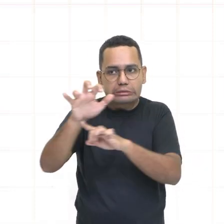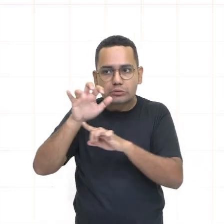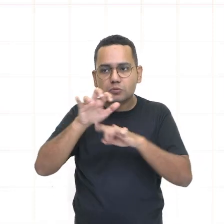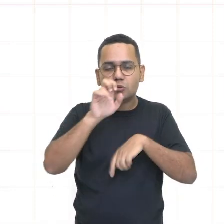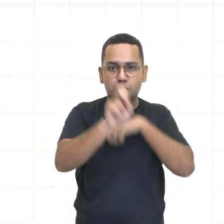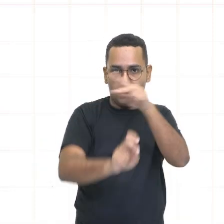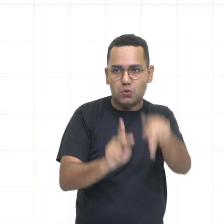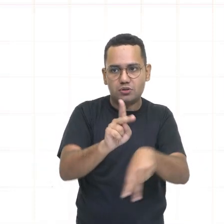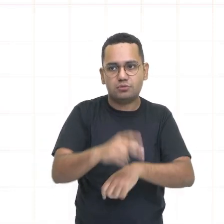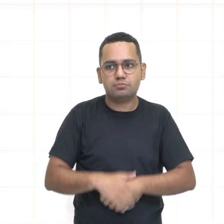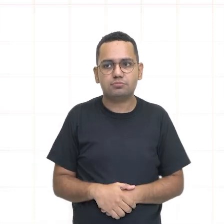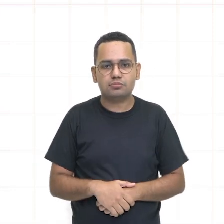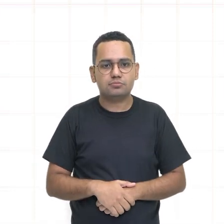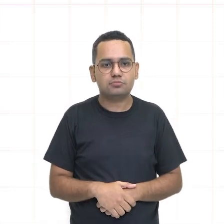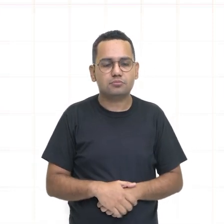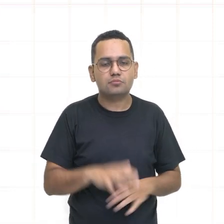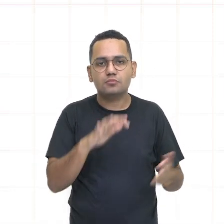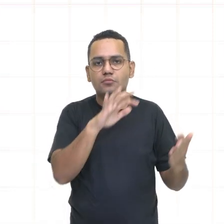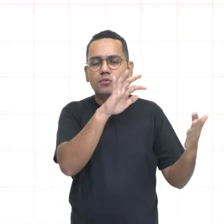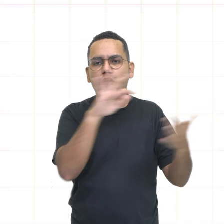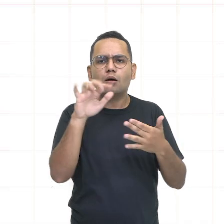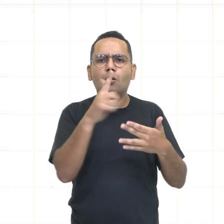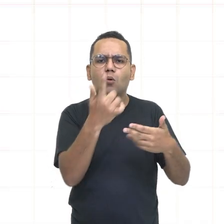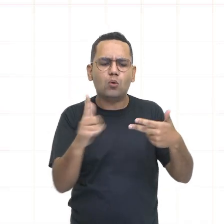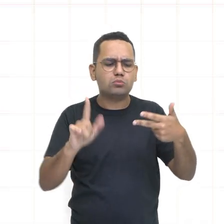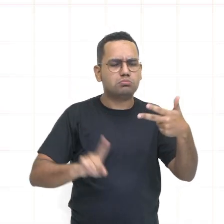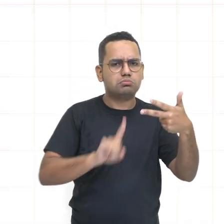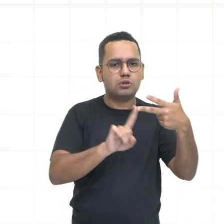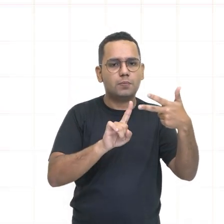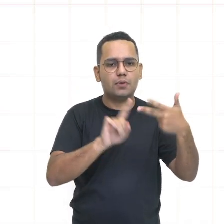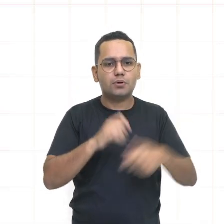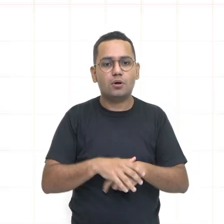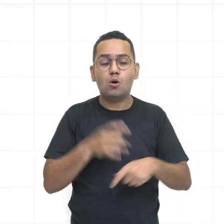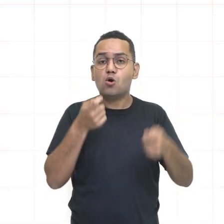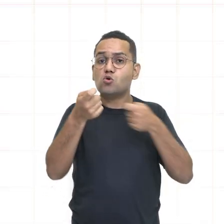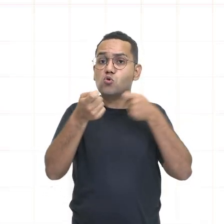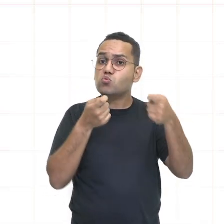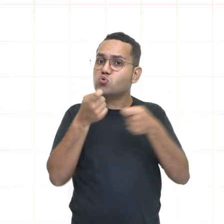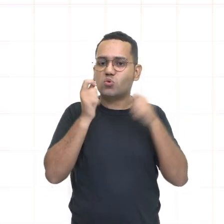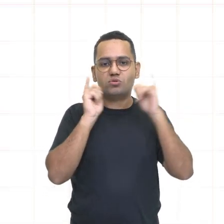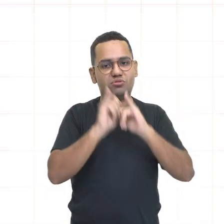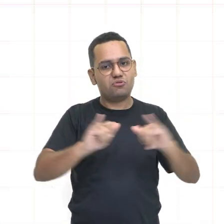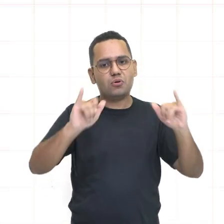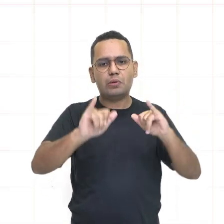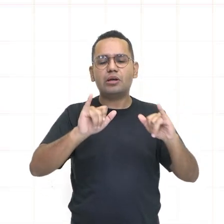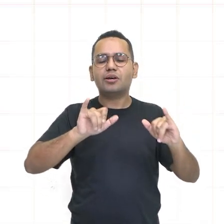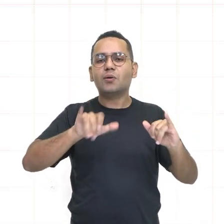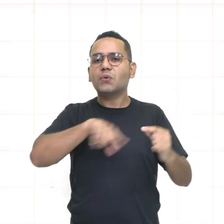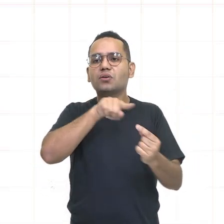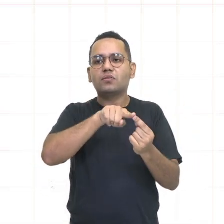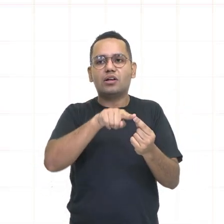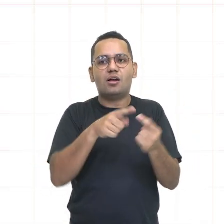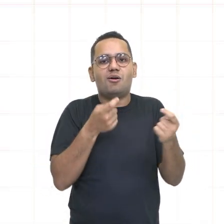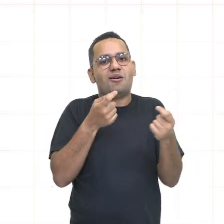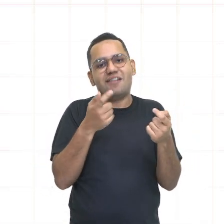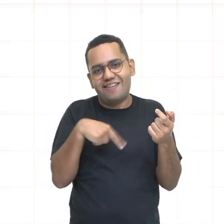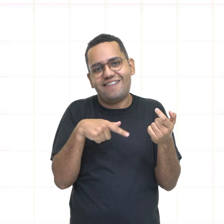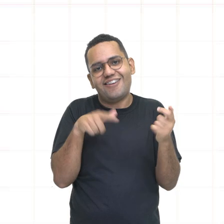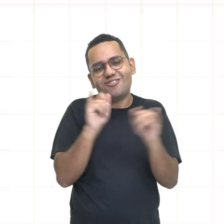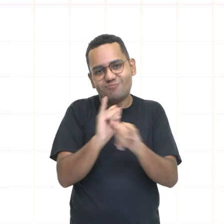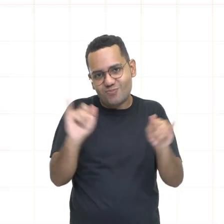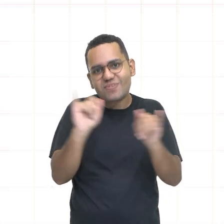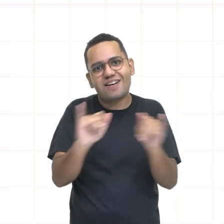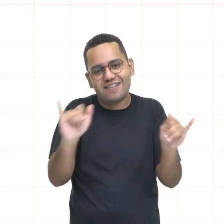Outra característica é o controle da mídia, que era uma ferramenta de propaganda, ou seja, aliada